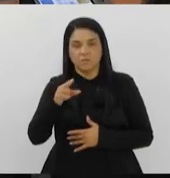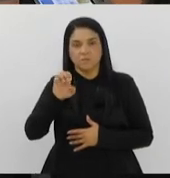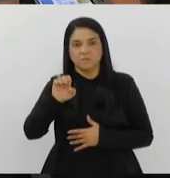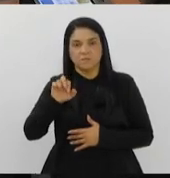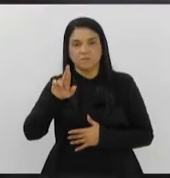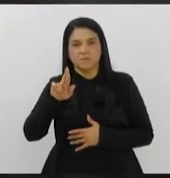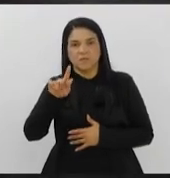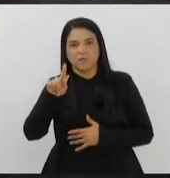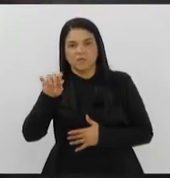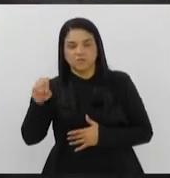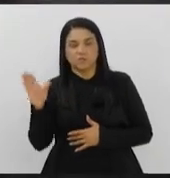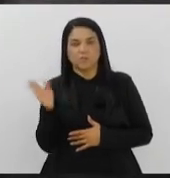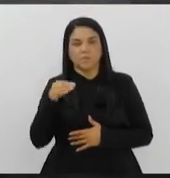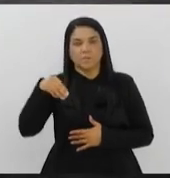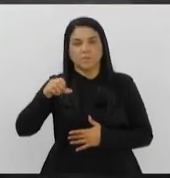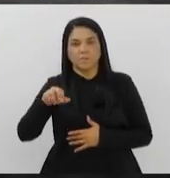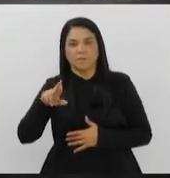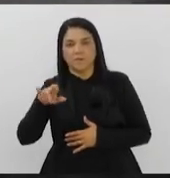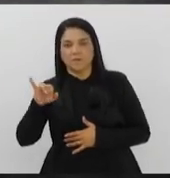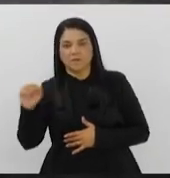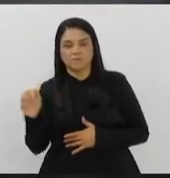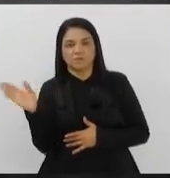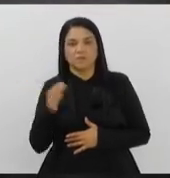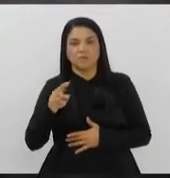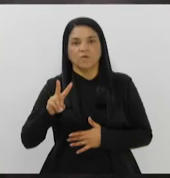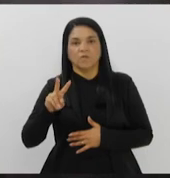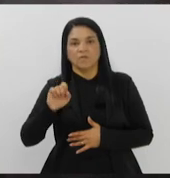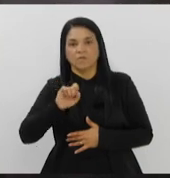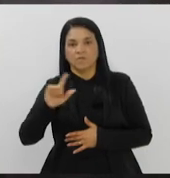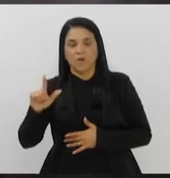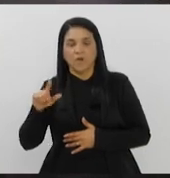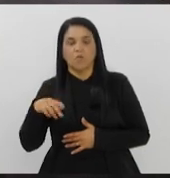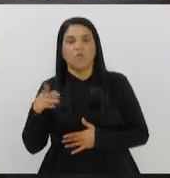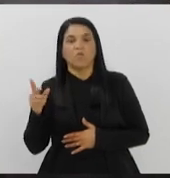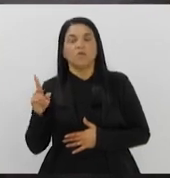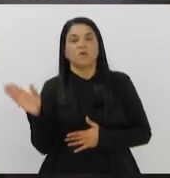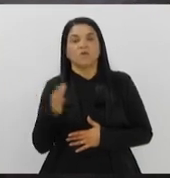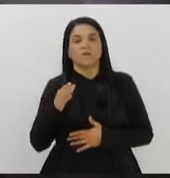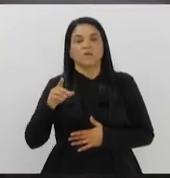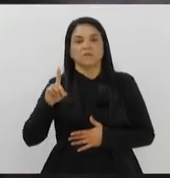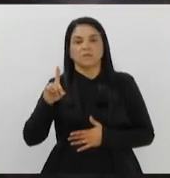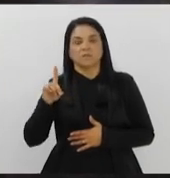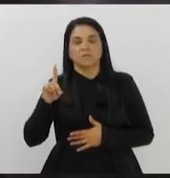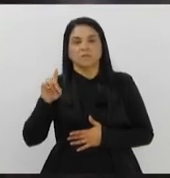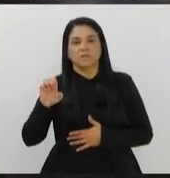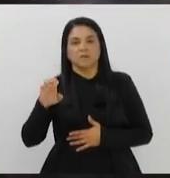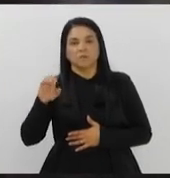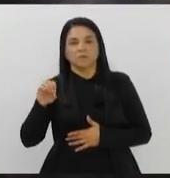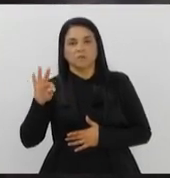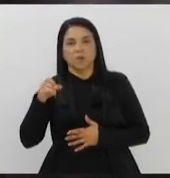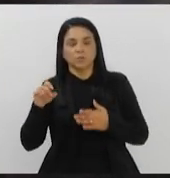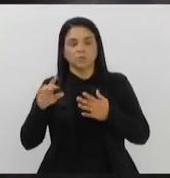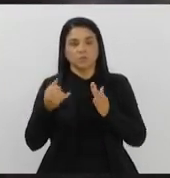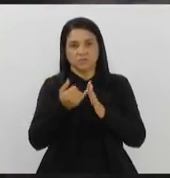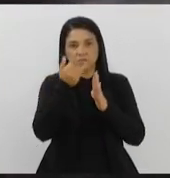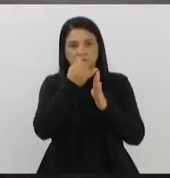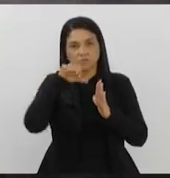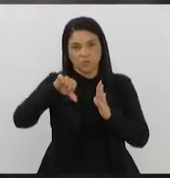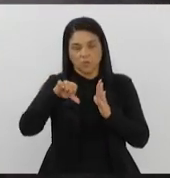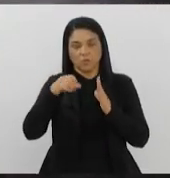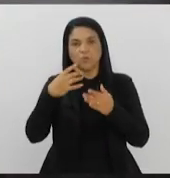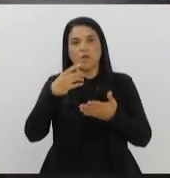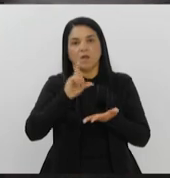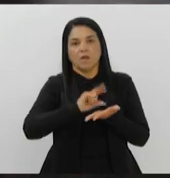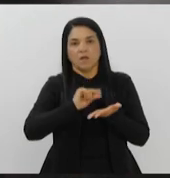Márcio Galberto, doutor Deodalto, Val Ceasa e Léo Vieira, que acrescenta o inciso 9º ao artigo 4º da lei número